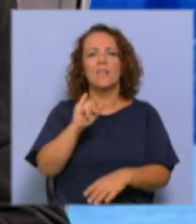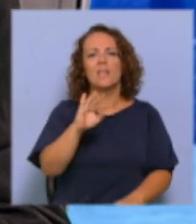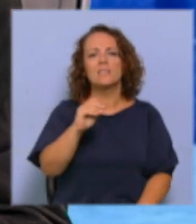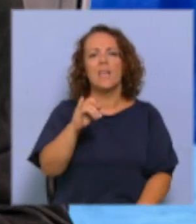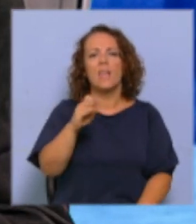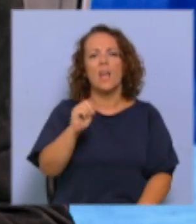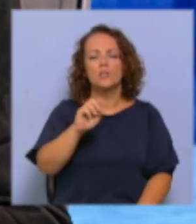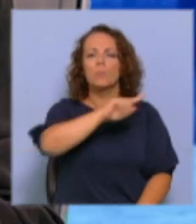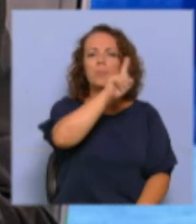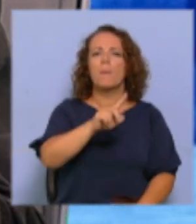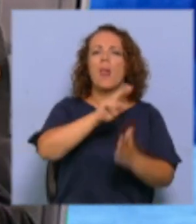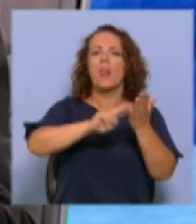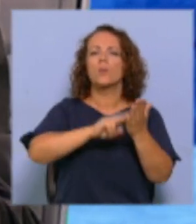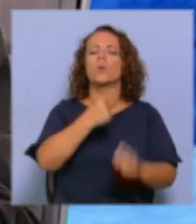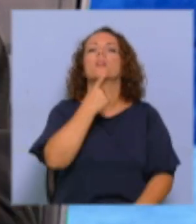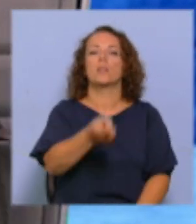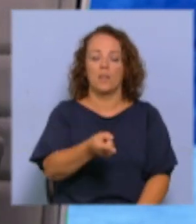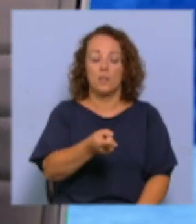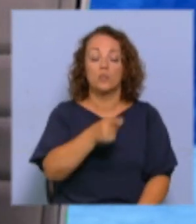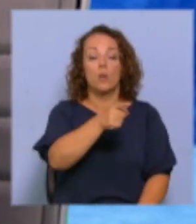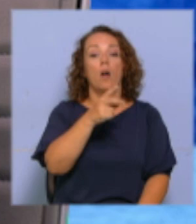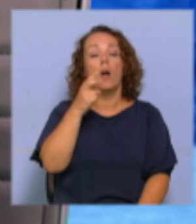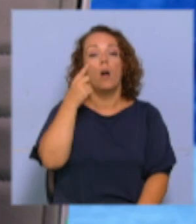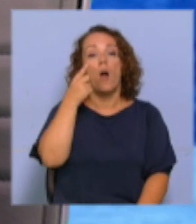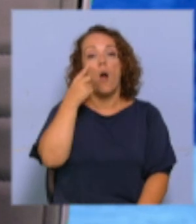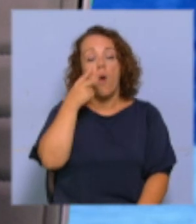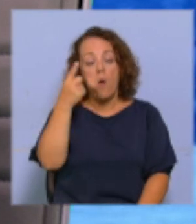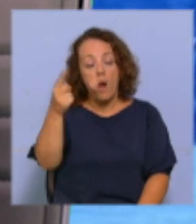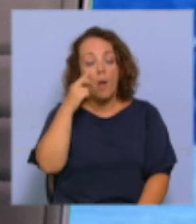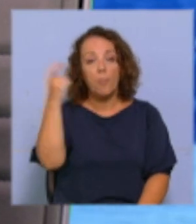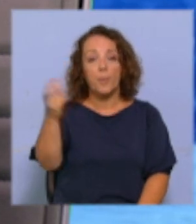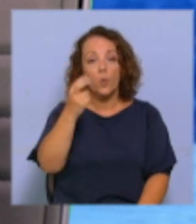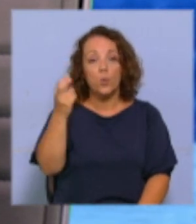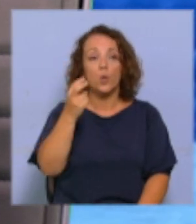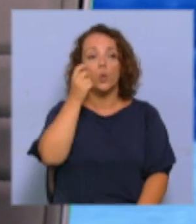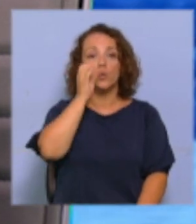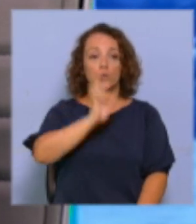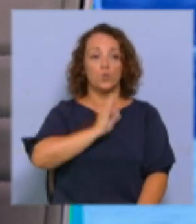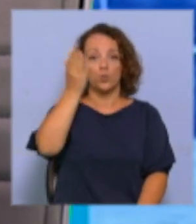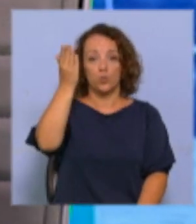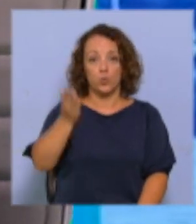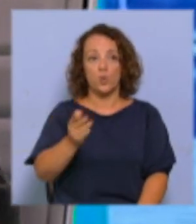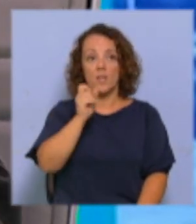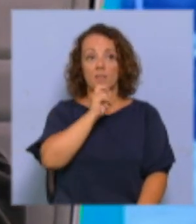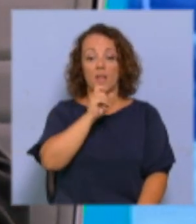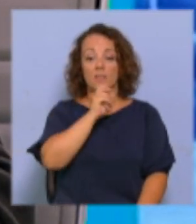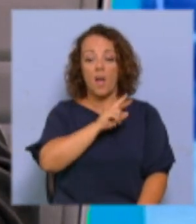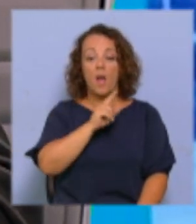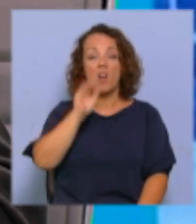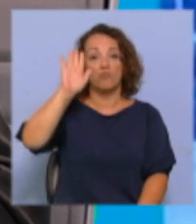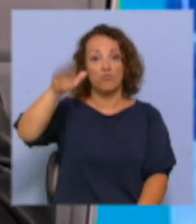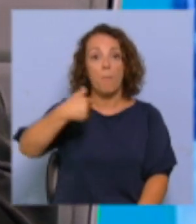primeira leitura. Procurai o Senhor enquanto é possível invocá-lo, enquanto eu estiver próximo.